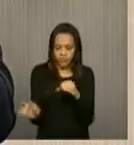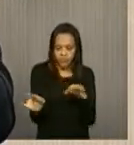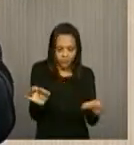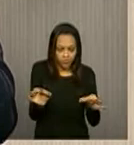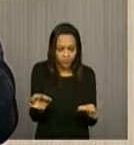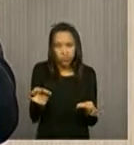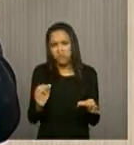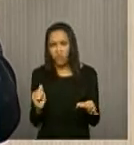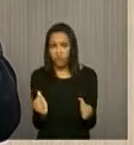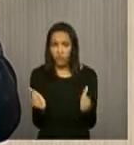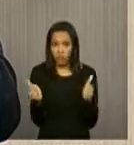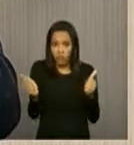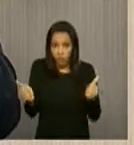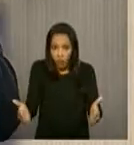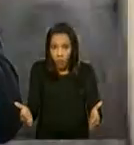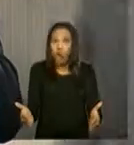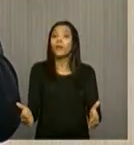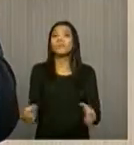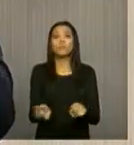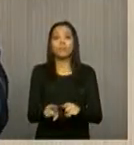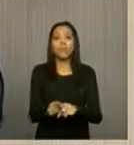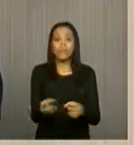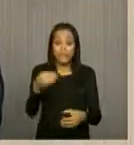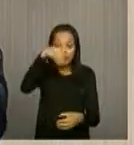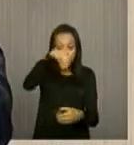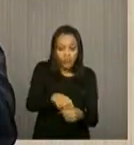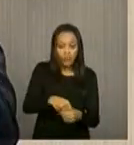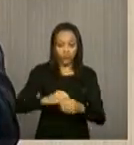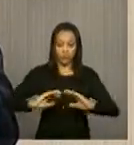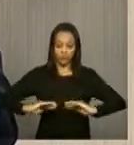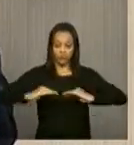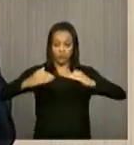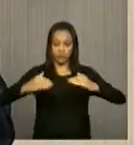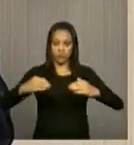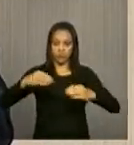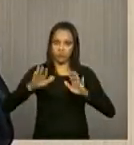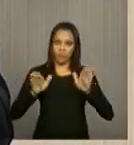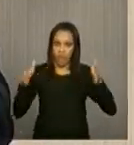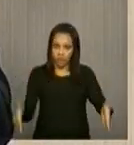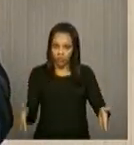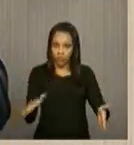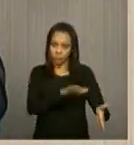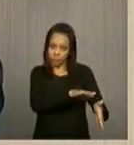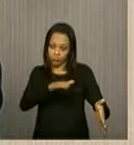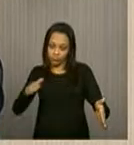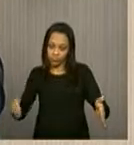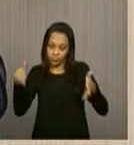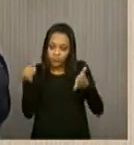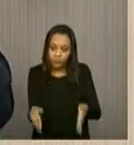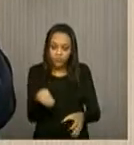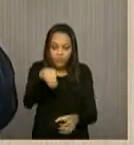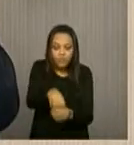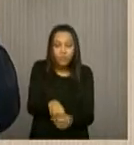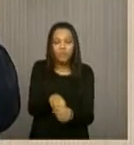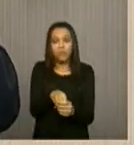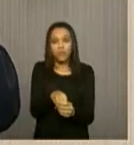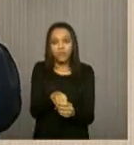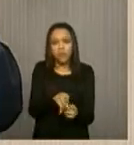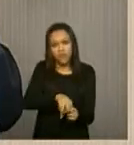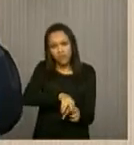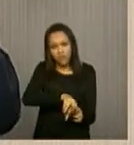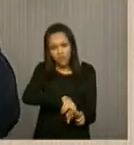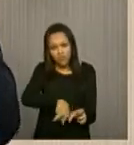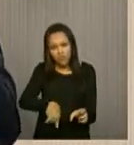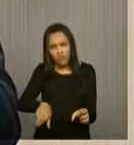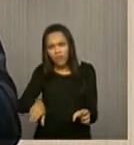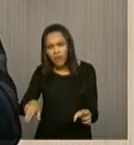por fora do esquife quanto no seu interior em resumo pelos restos mortais que se encontravam em diversos